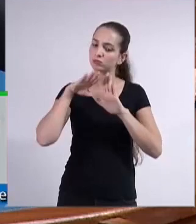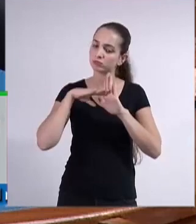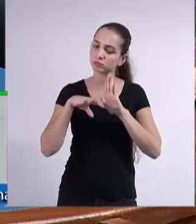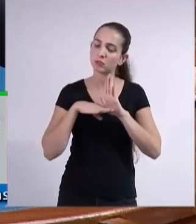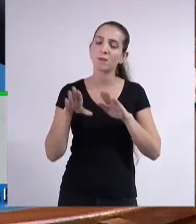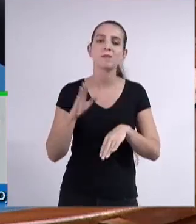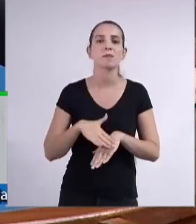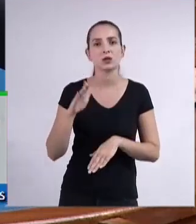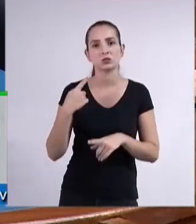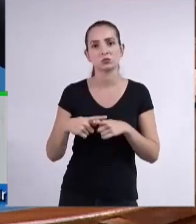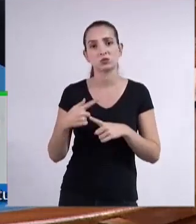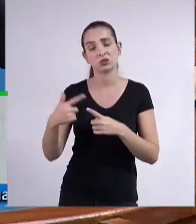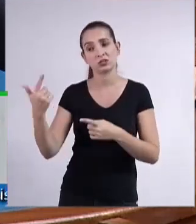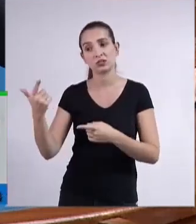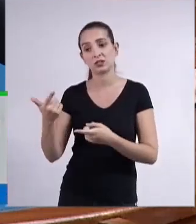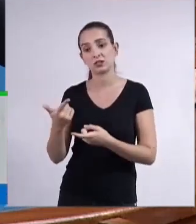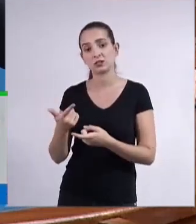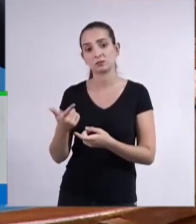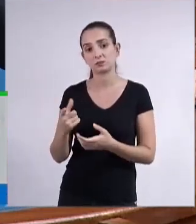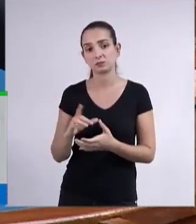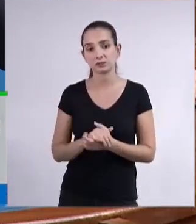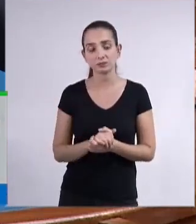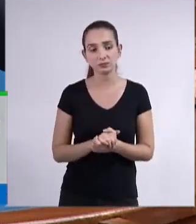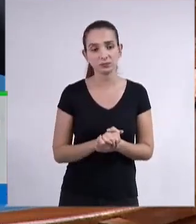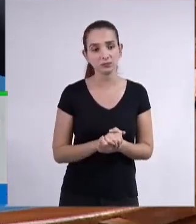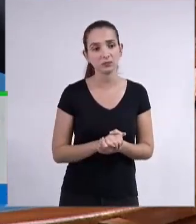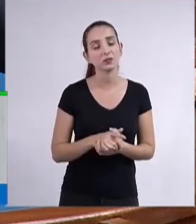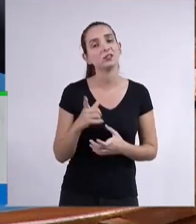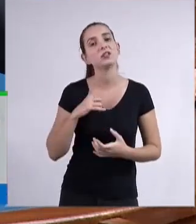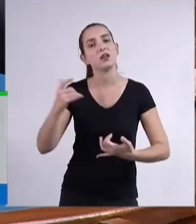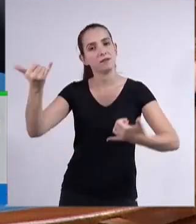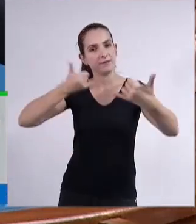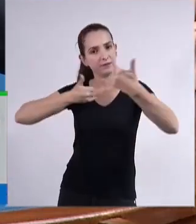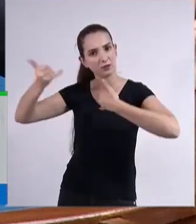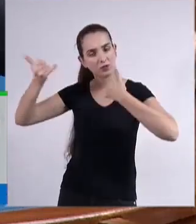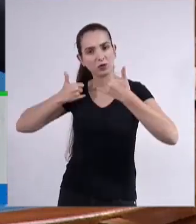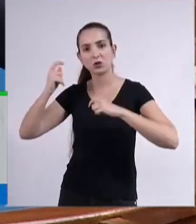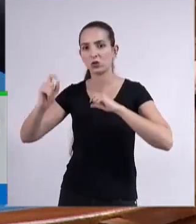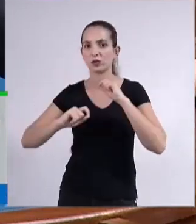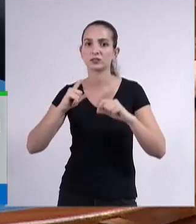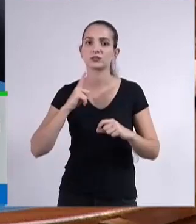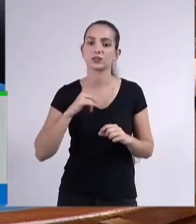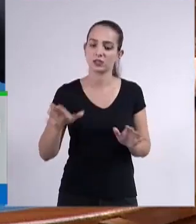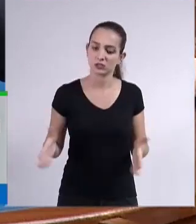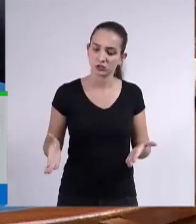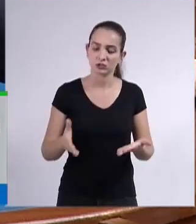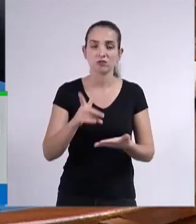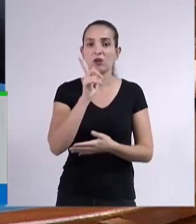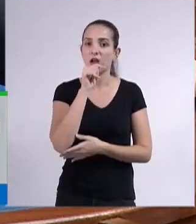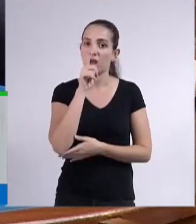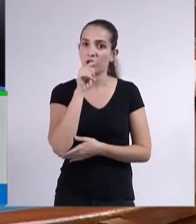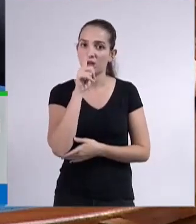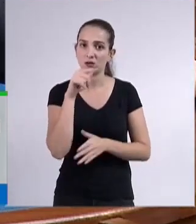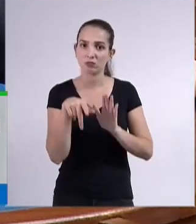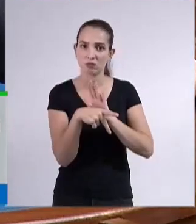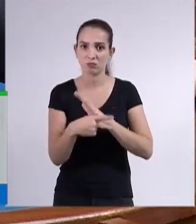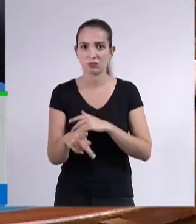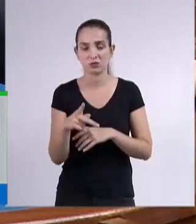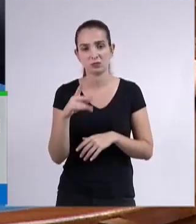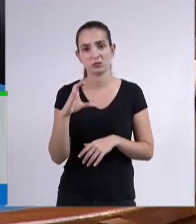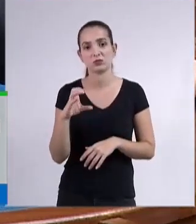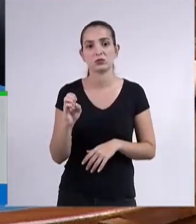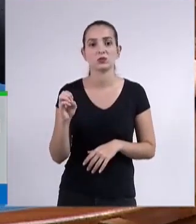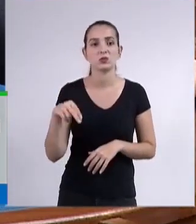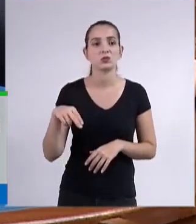recebendo informações, por exemplo, dos incentivos à água, das concessionárias de abastecimento de água, de